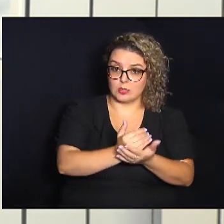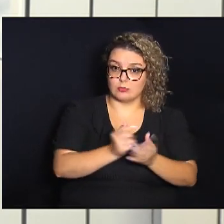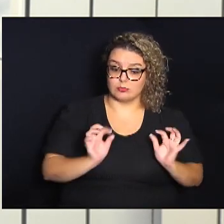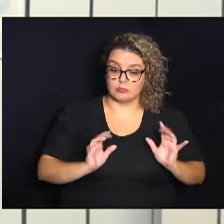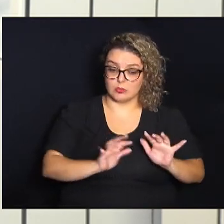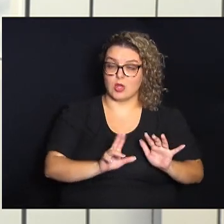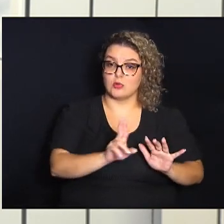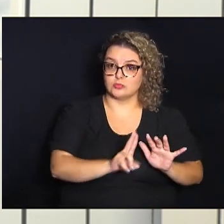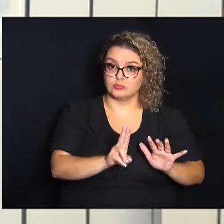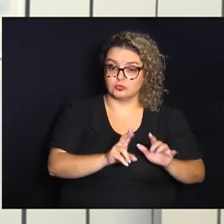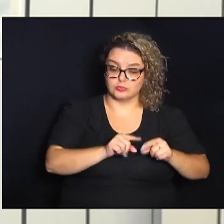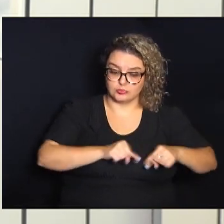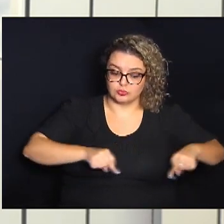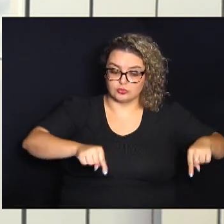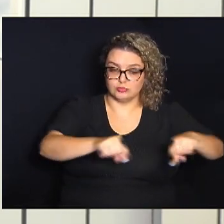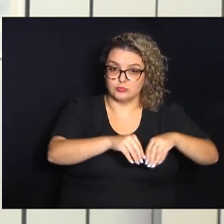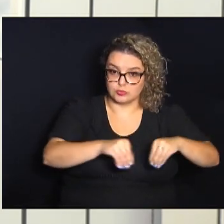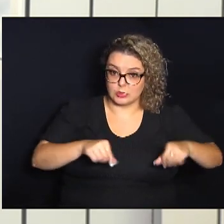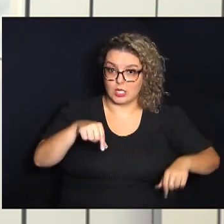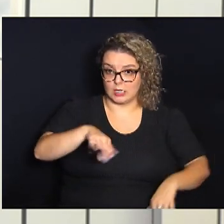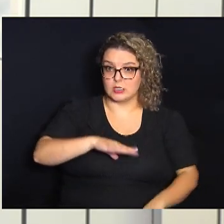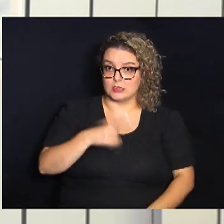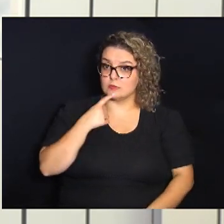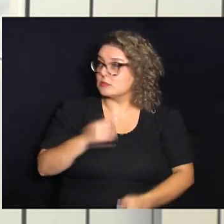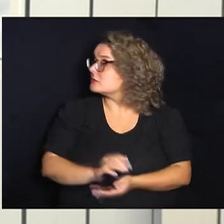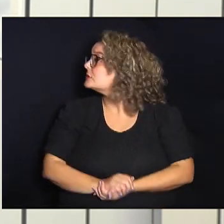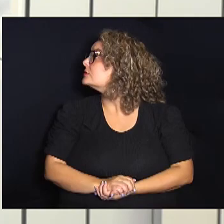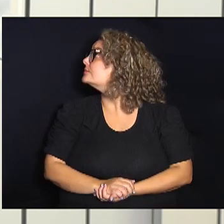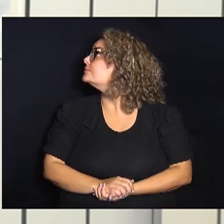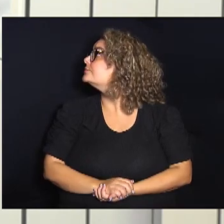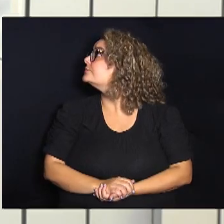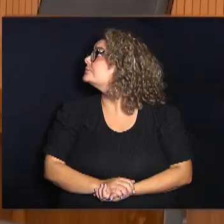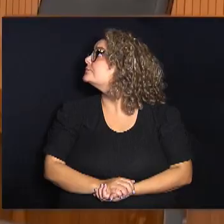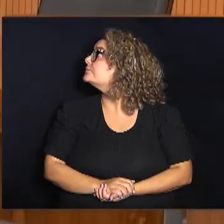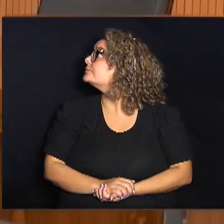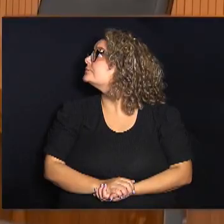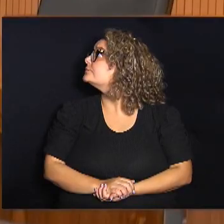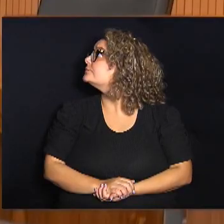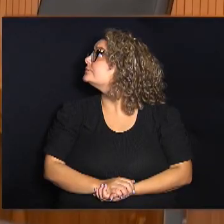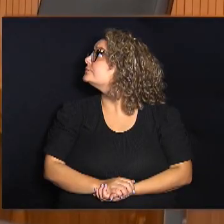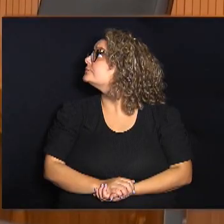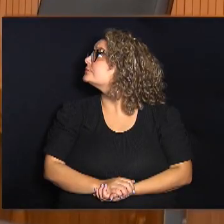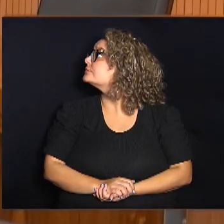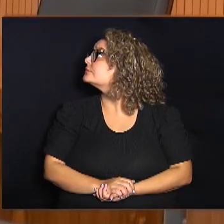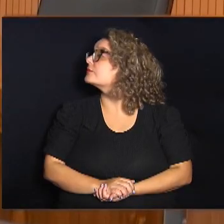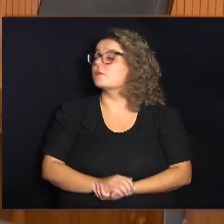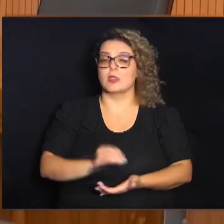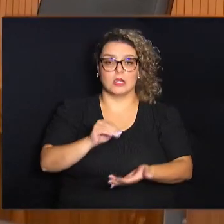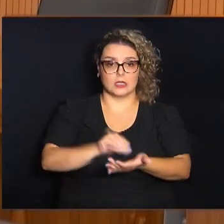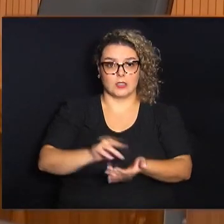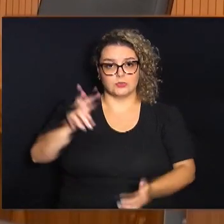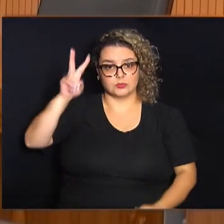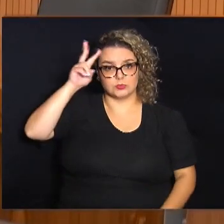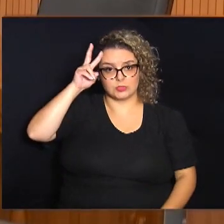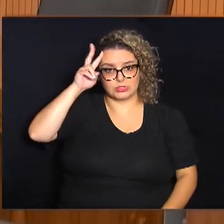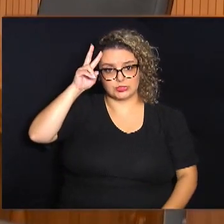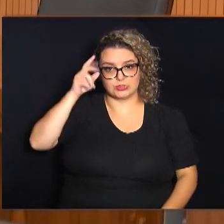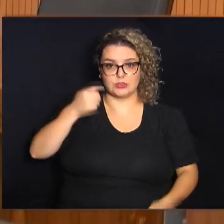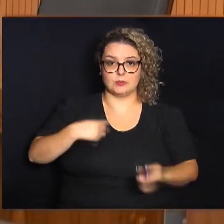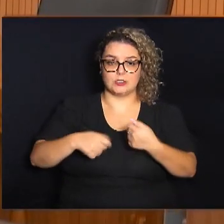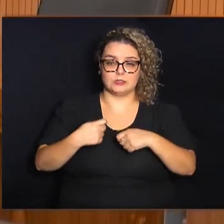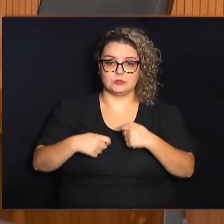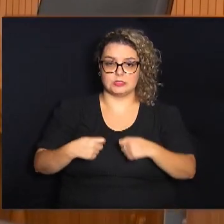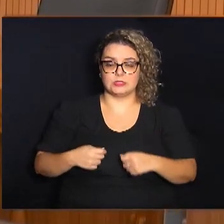ocupação e uso do solo aqui em Campinas. Na última segunda-feira, sob o comando da